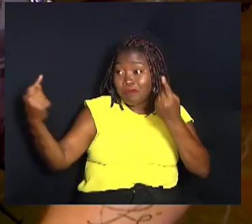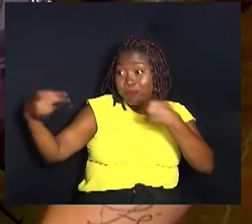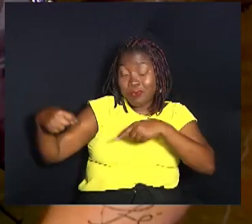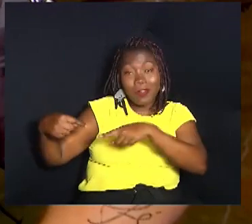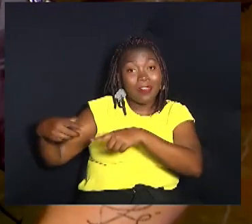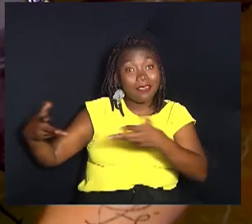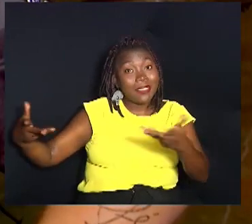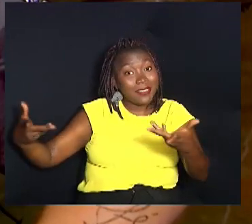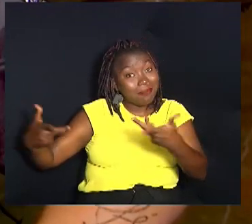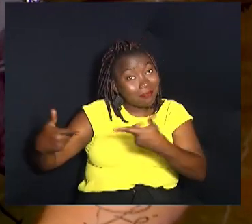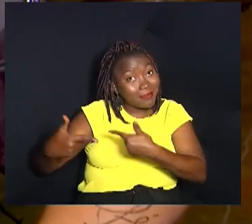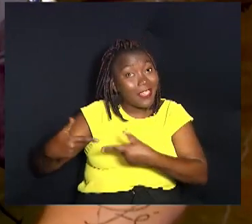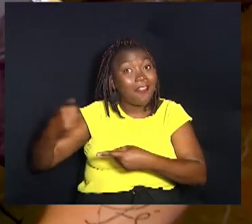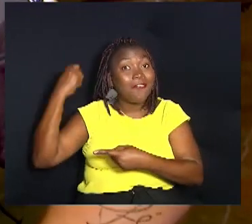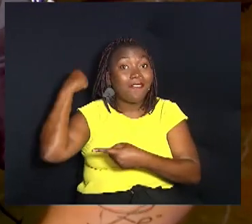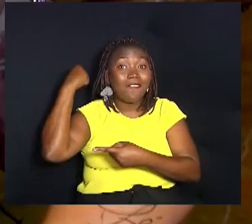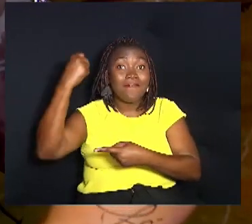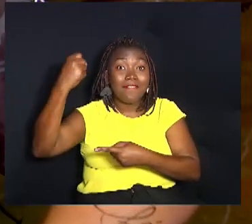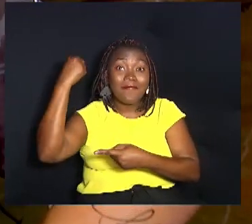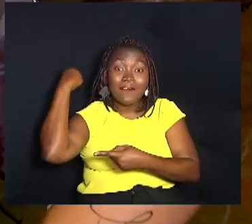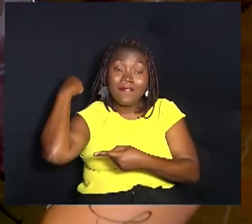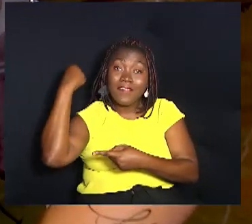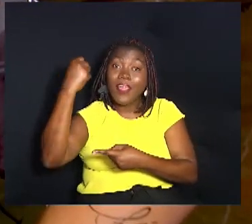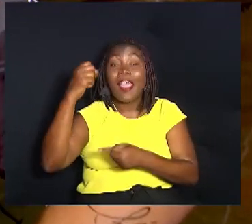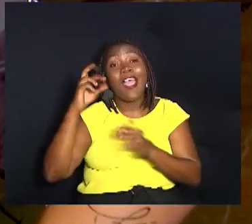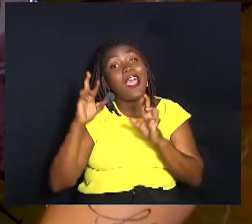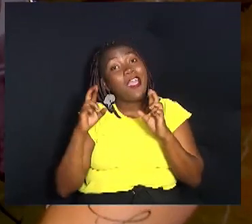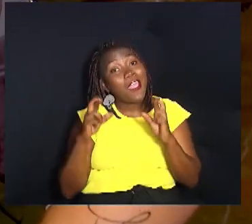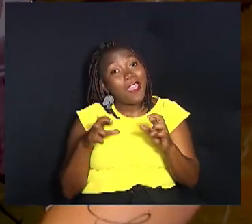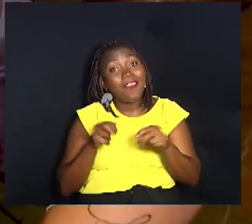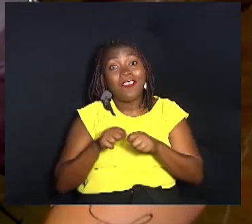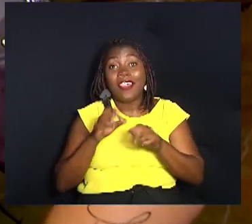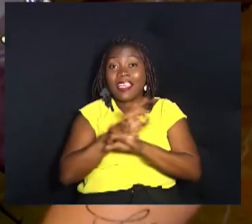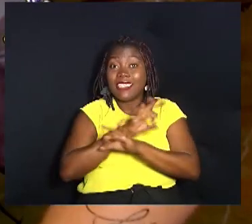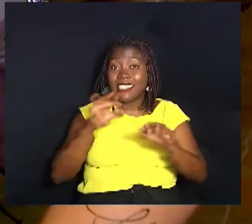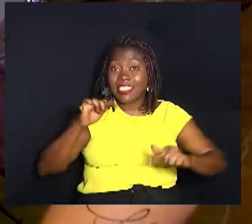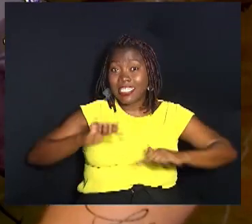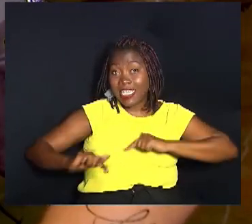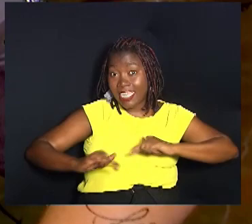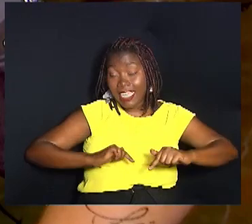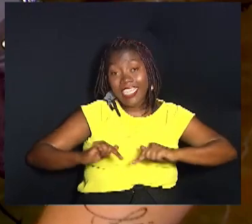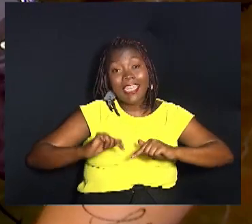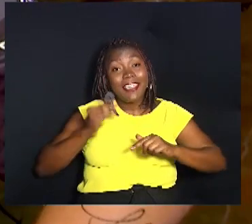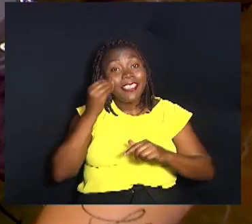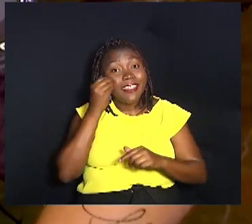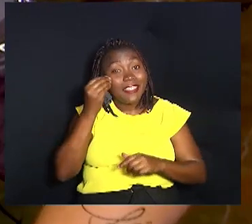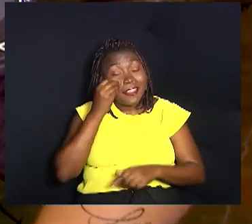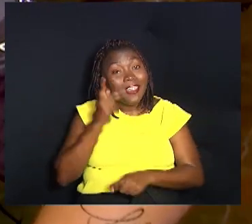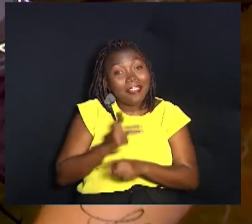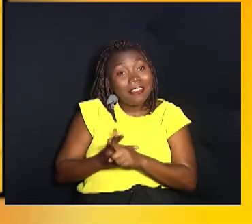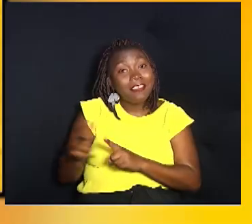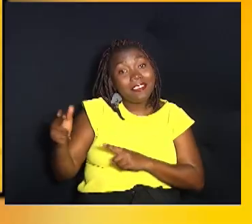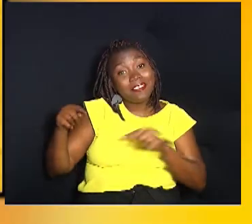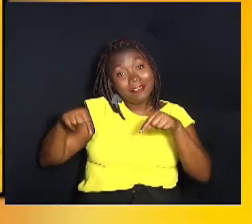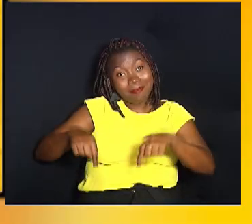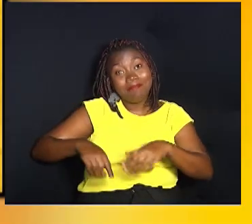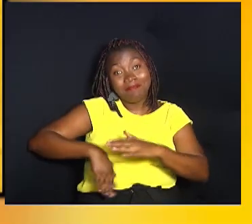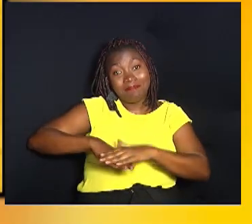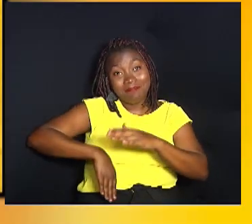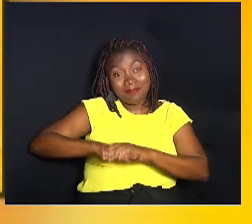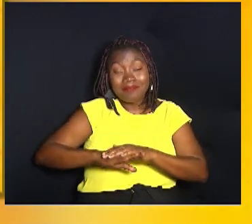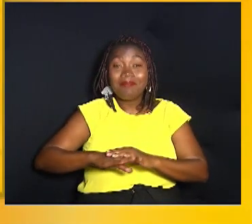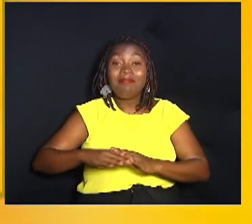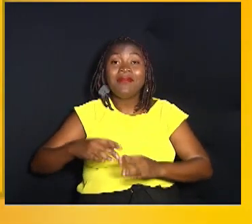um adversário muito forte, né? A gente espera fazer um ótimo trabalho e tentar sair vencedor dessa partida, né? Durante